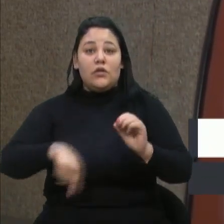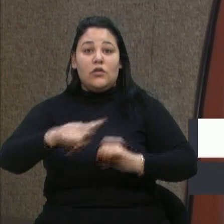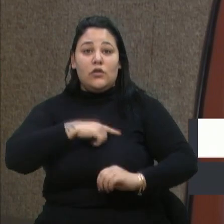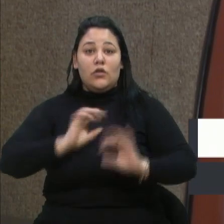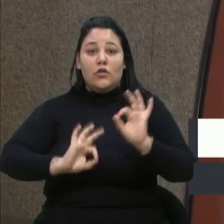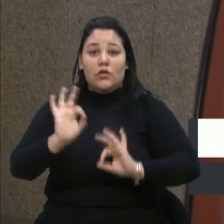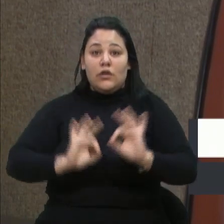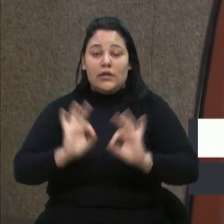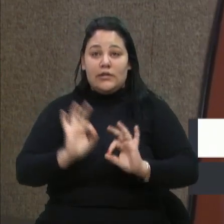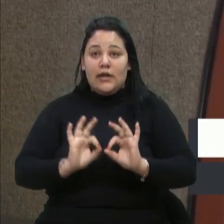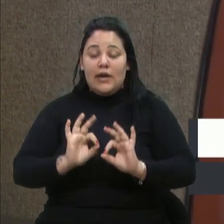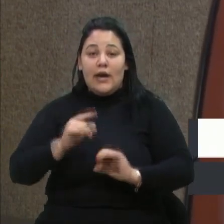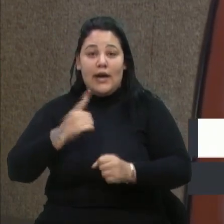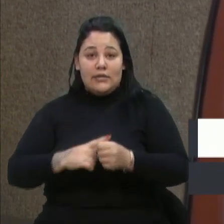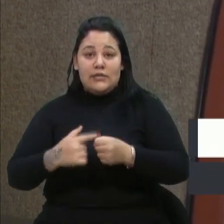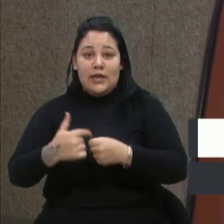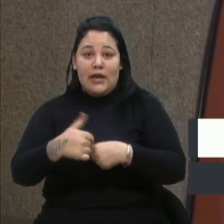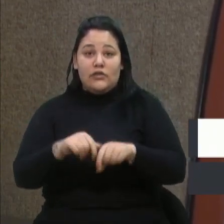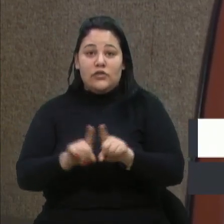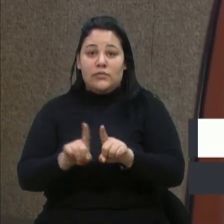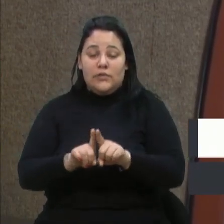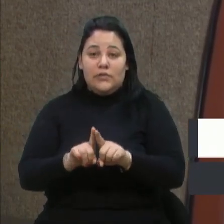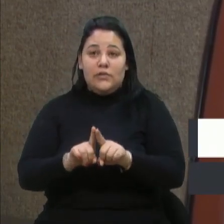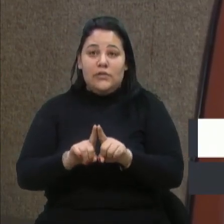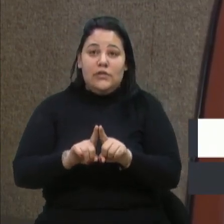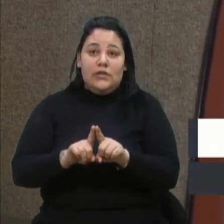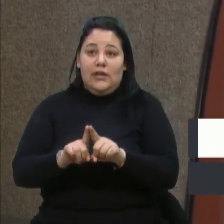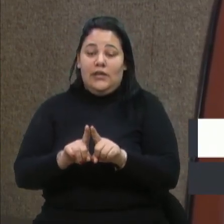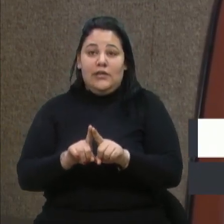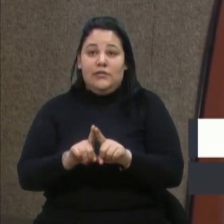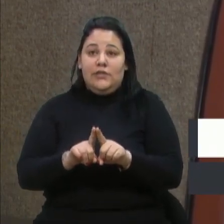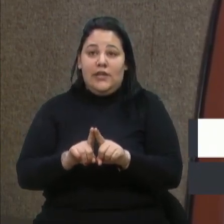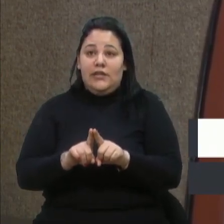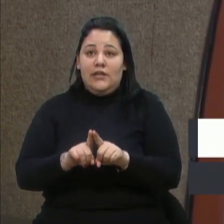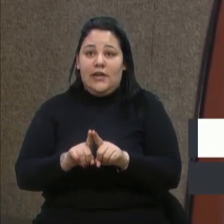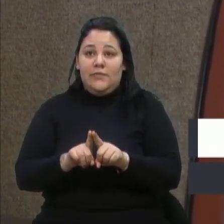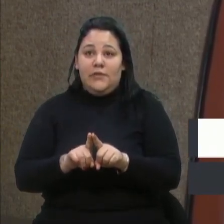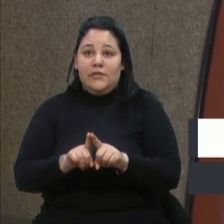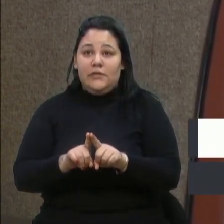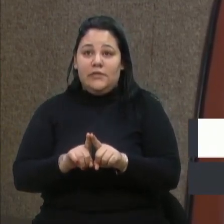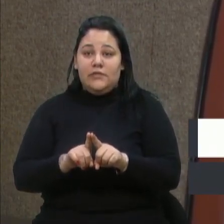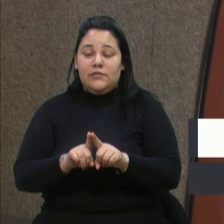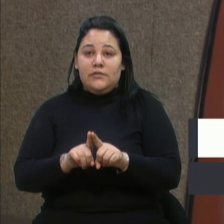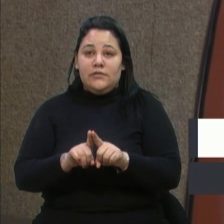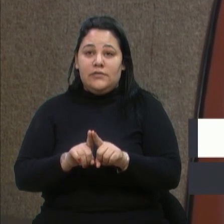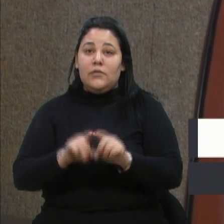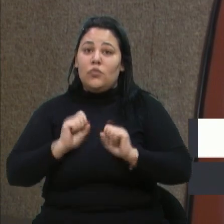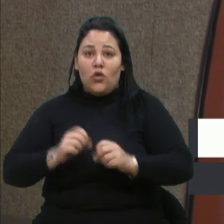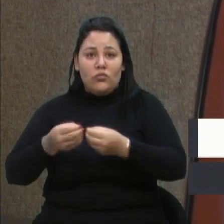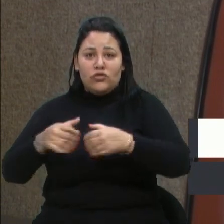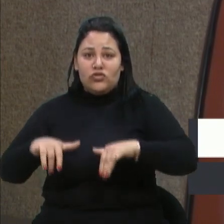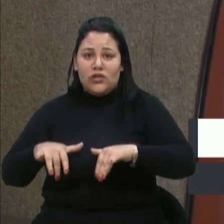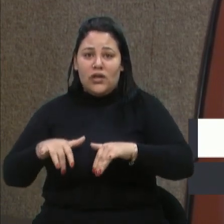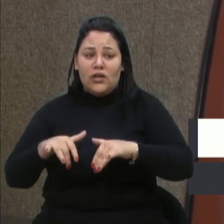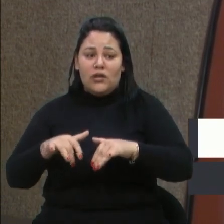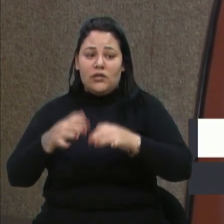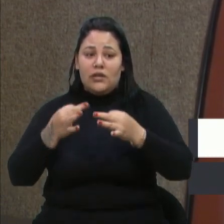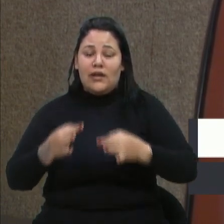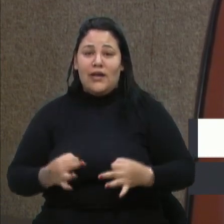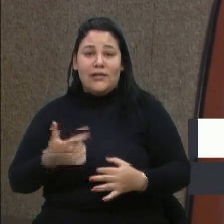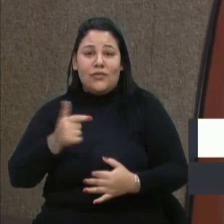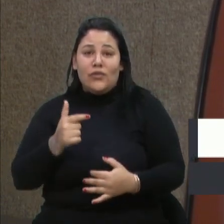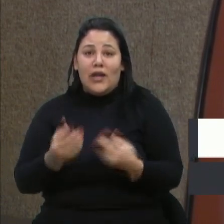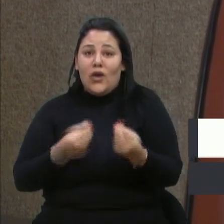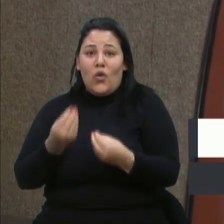longo prazo, porque vai trancar, realmente vai trancar com Maesa, com Forte, vai trancar tudo ali. Não tem onde desafogar o